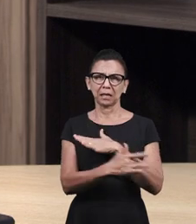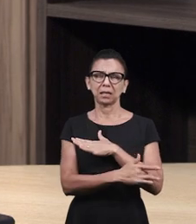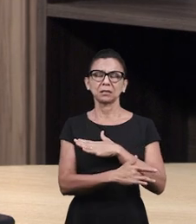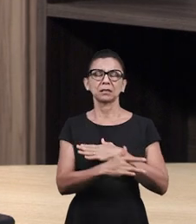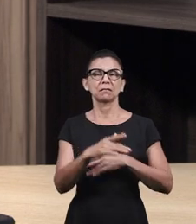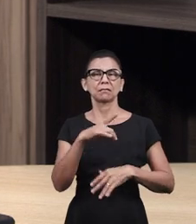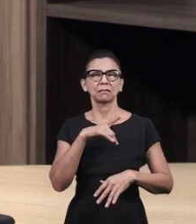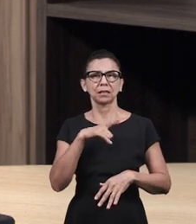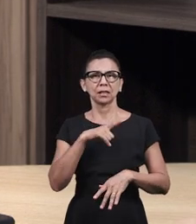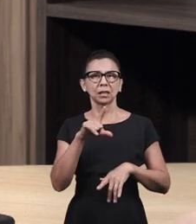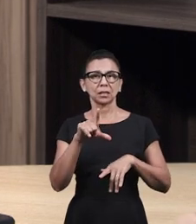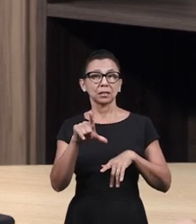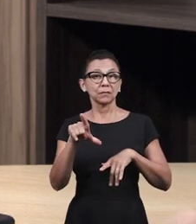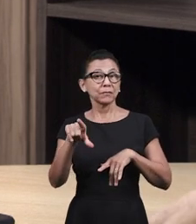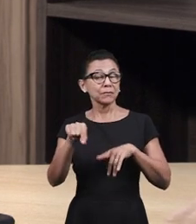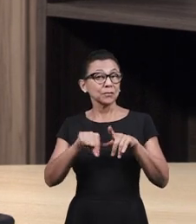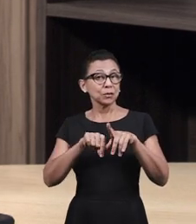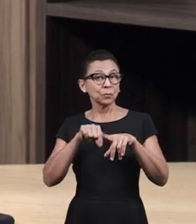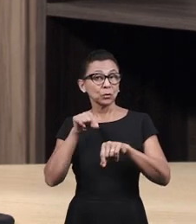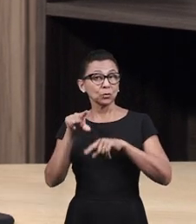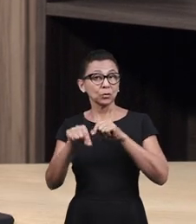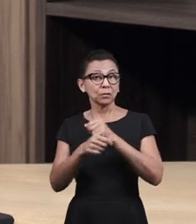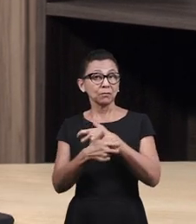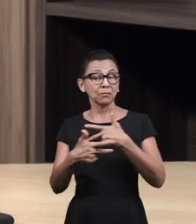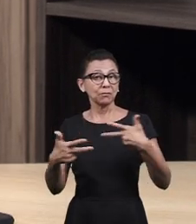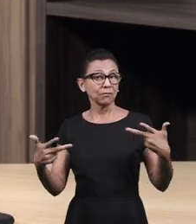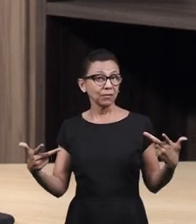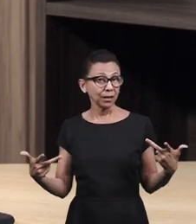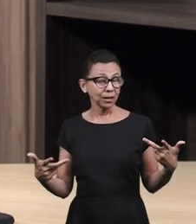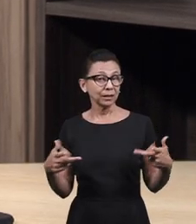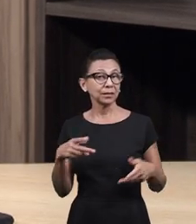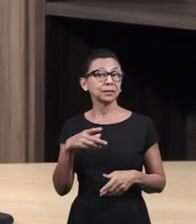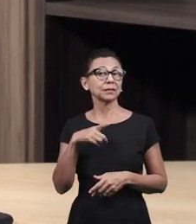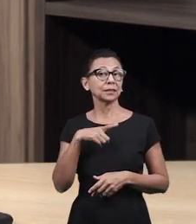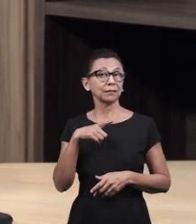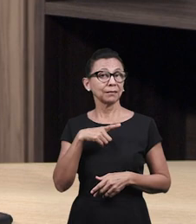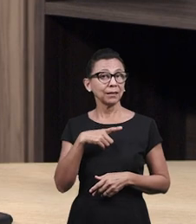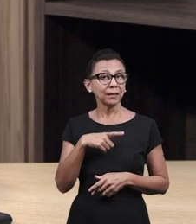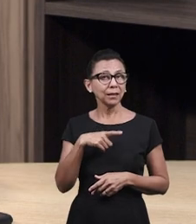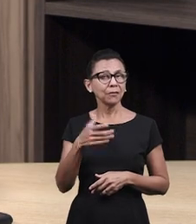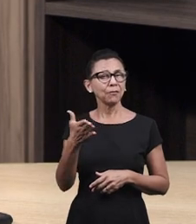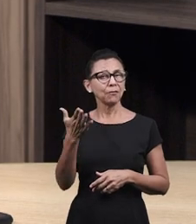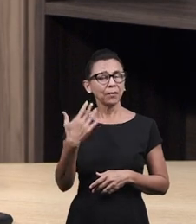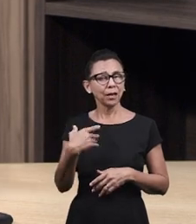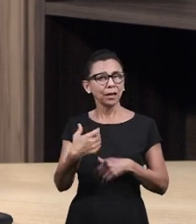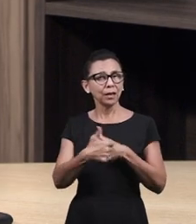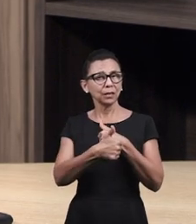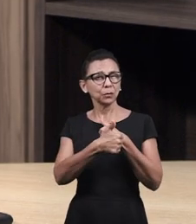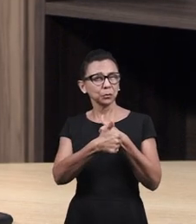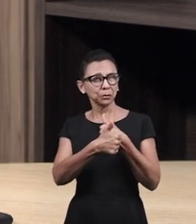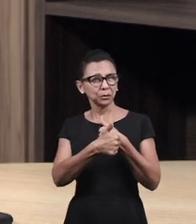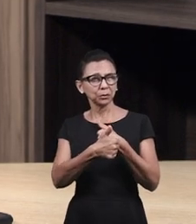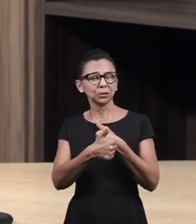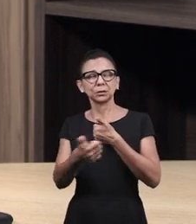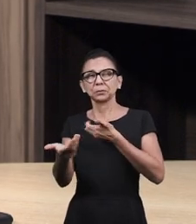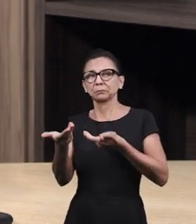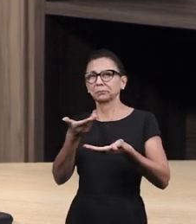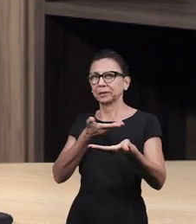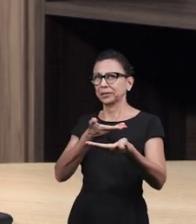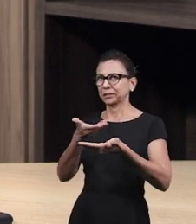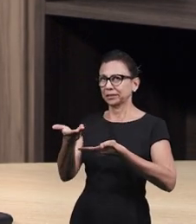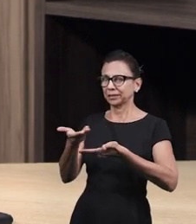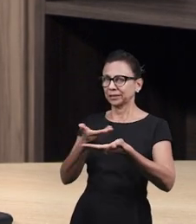participar do nosso programa e eu quero te convidar, inclusive, para você curtir, para você compartilhar